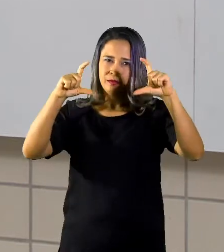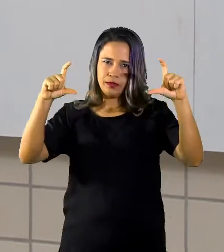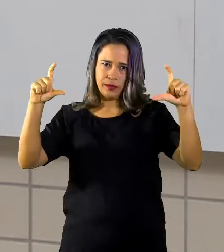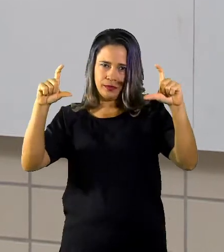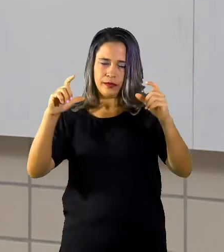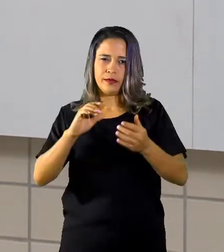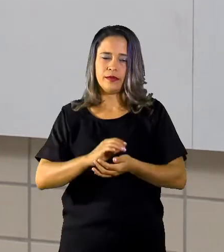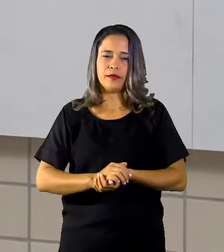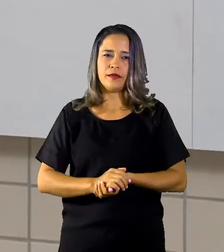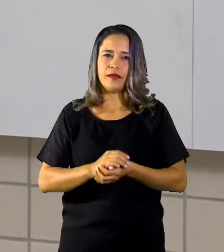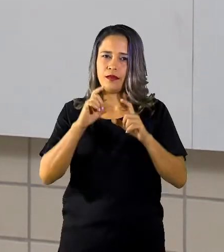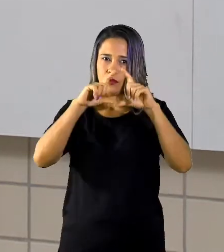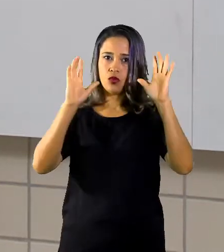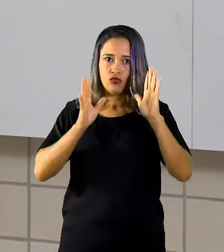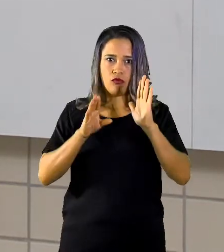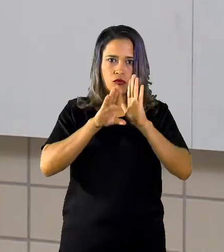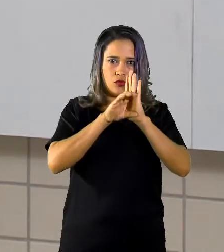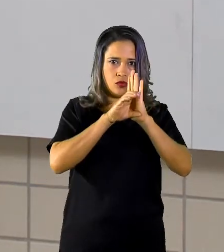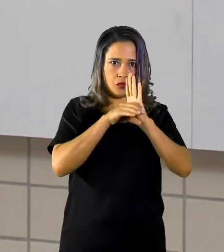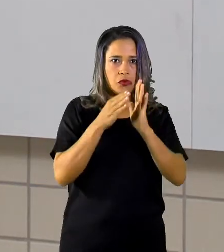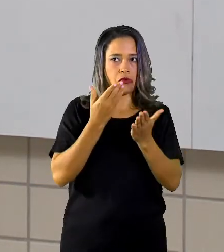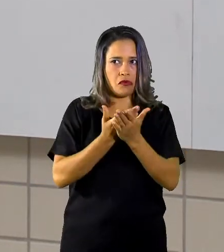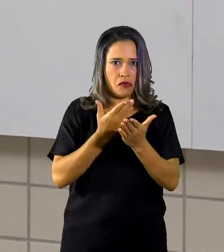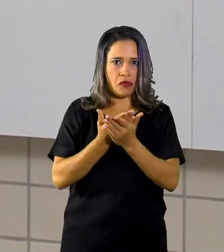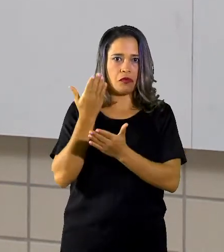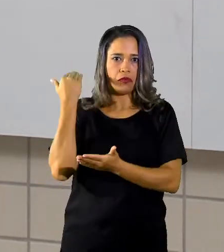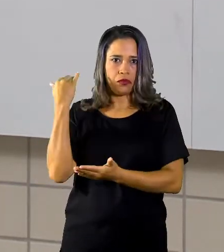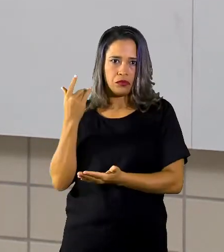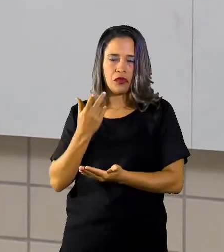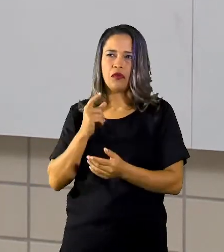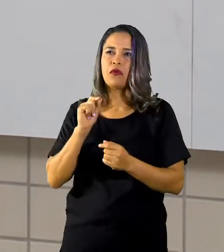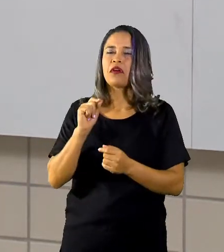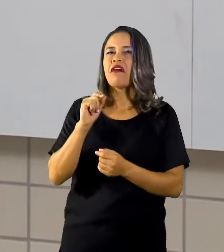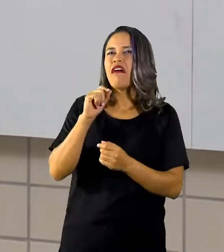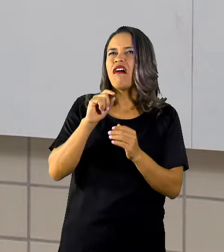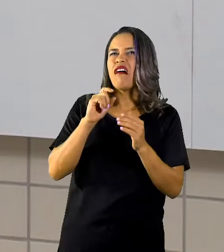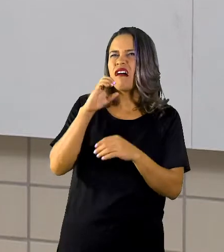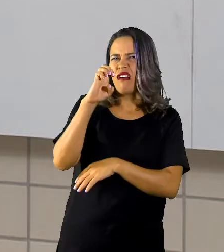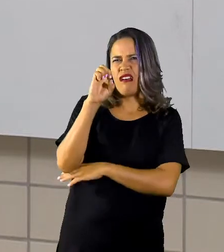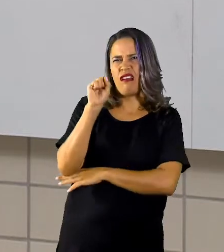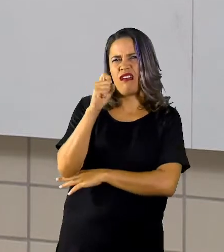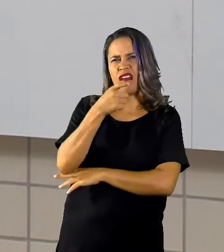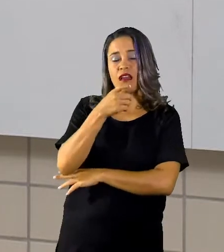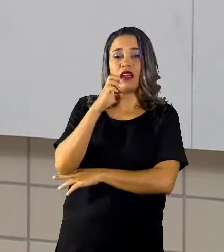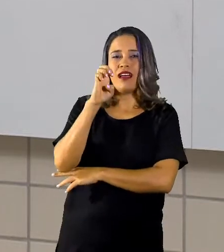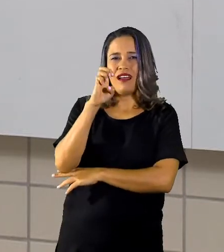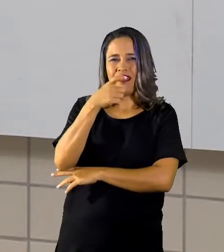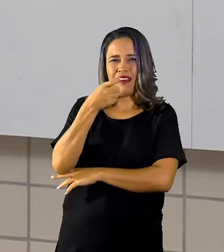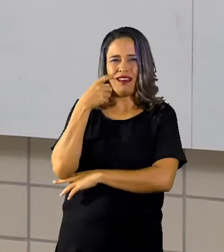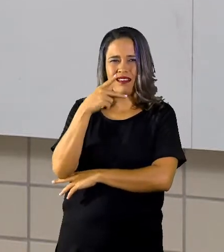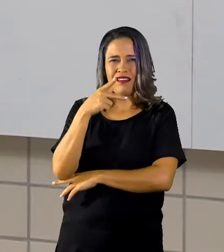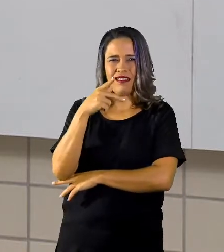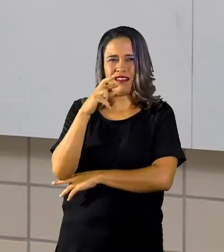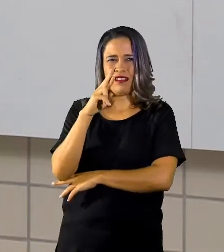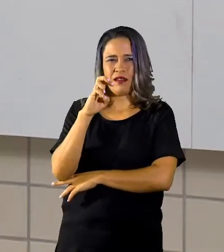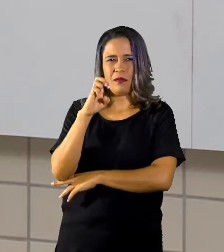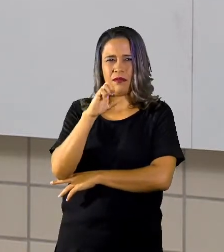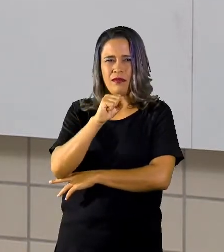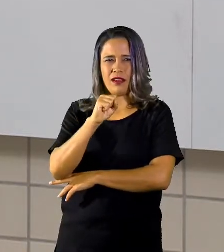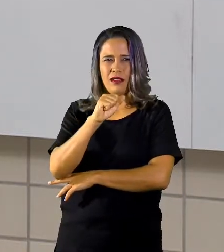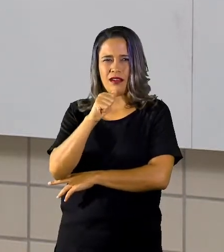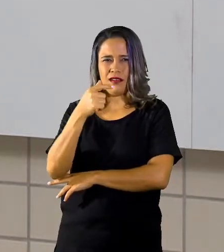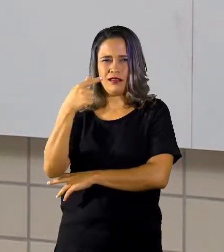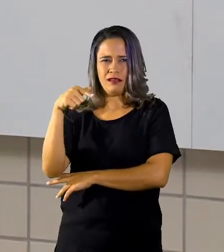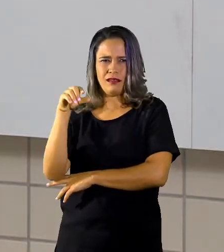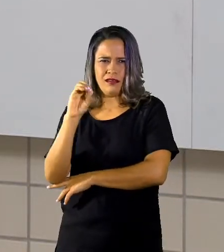esse conceito nas aulas anteriores, o que é uma expressão algébrica, que é basicamente uma expressão numérica com